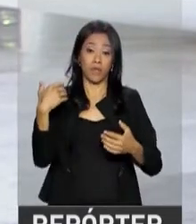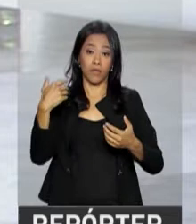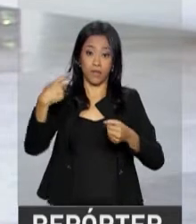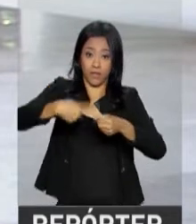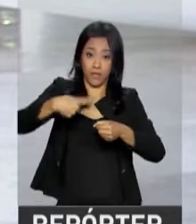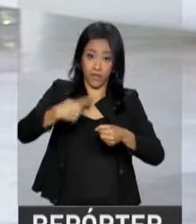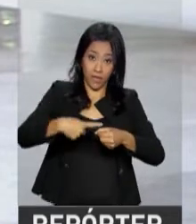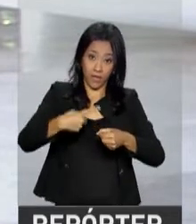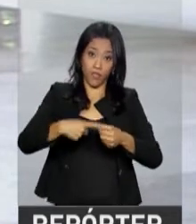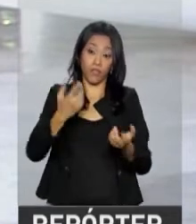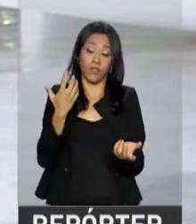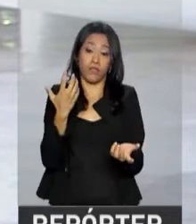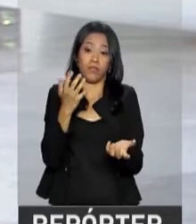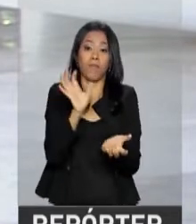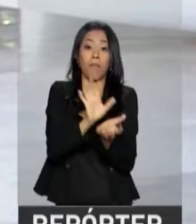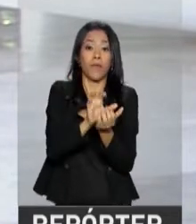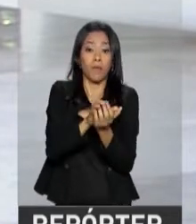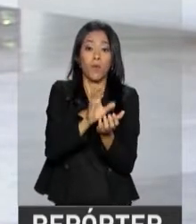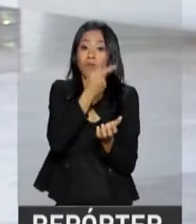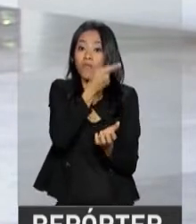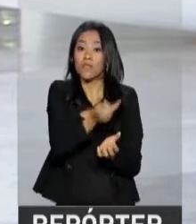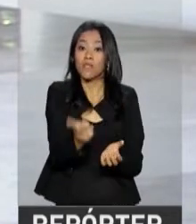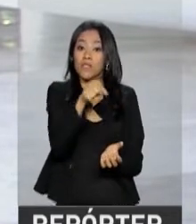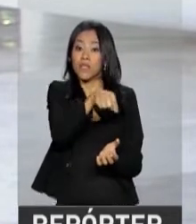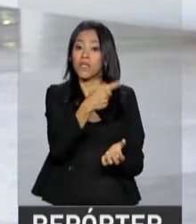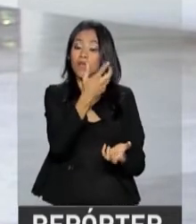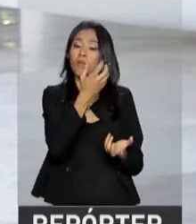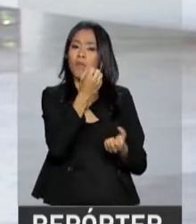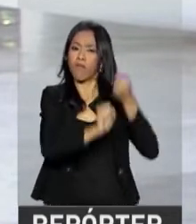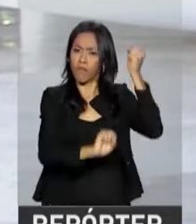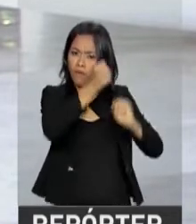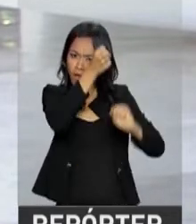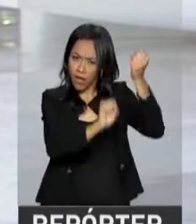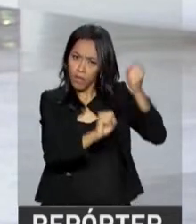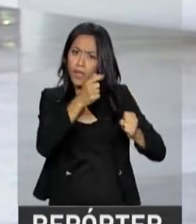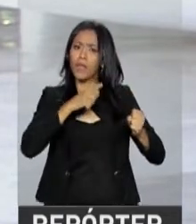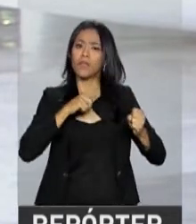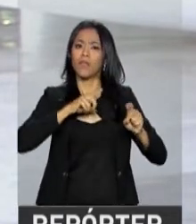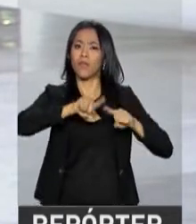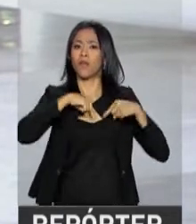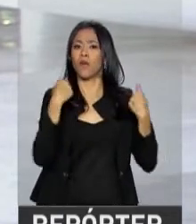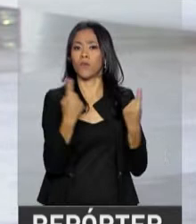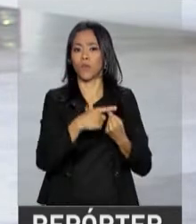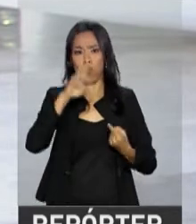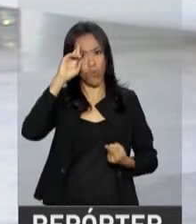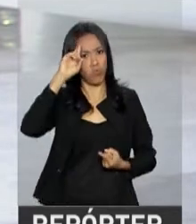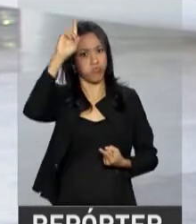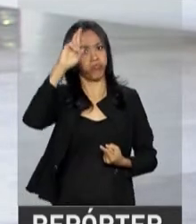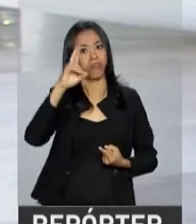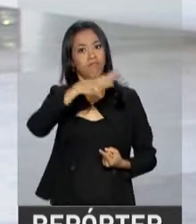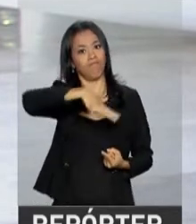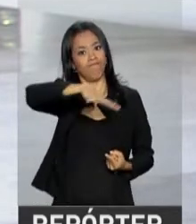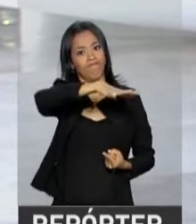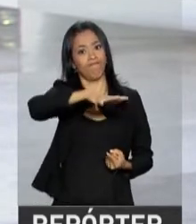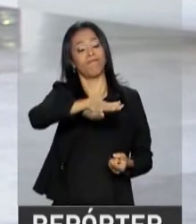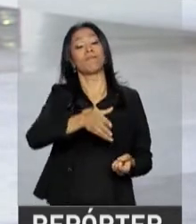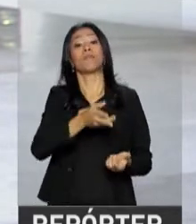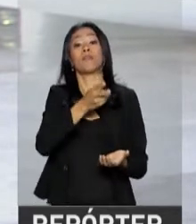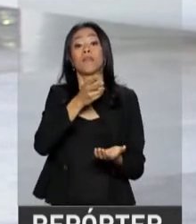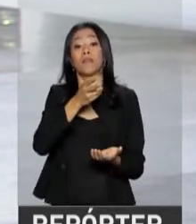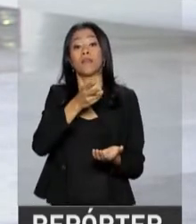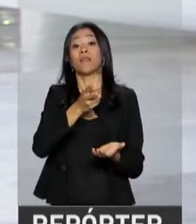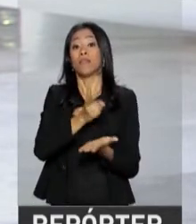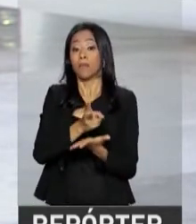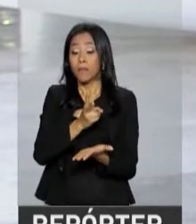Pernambuco, onde visita a fábrica da Fiat Chrysler e se reúne com executivos da montadora. Ainda em Goiânia,